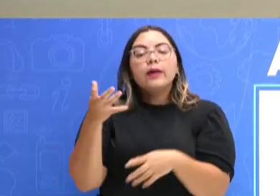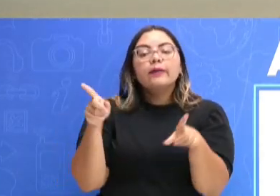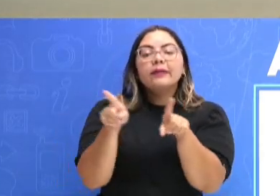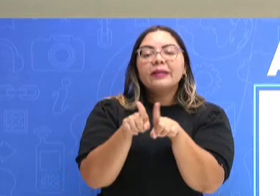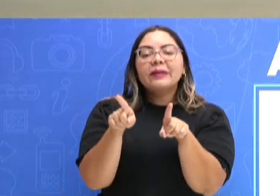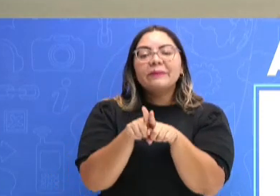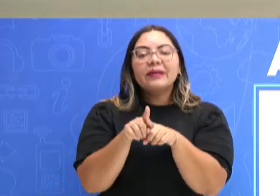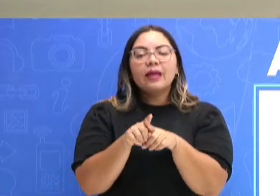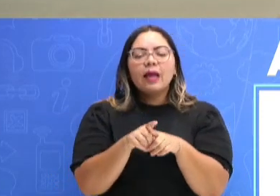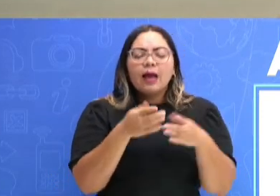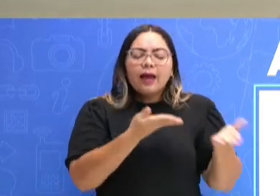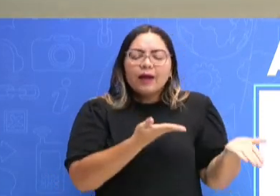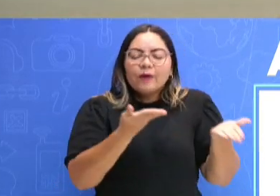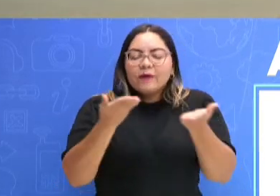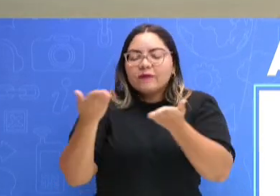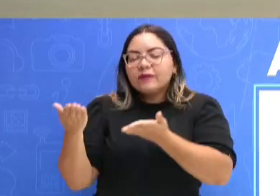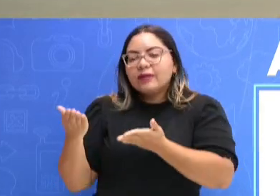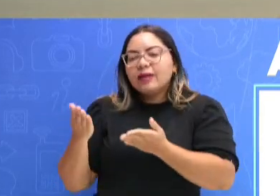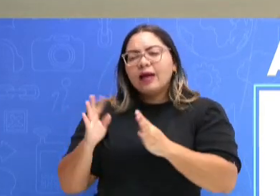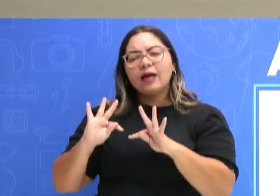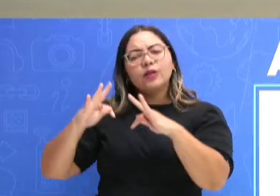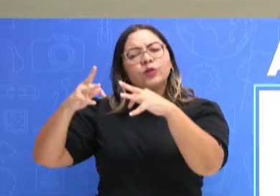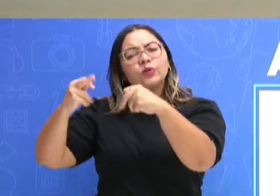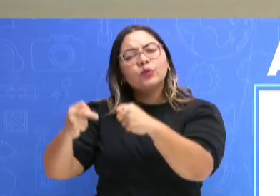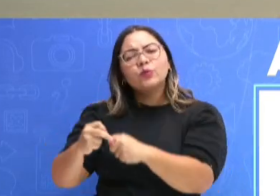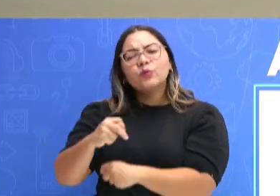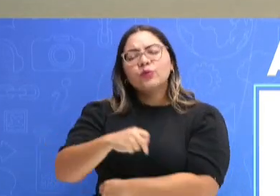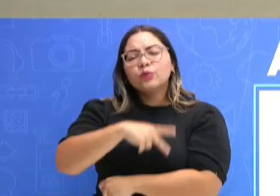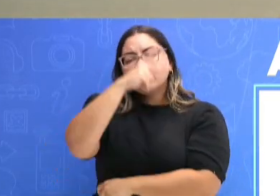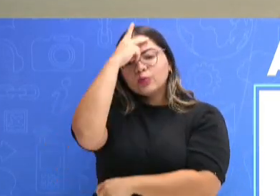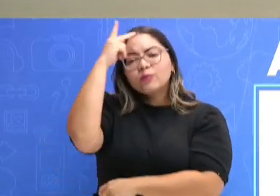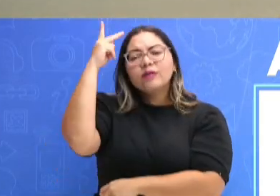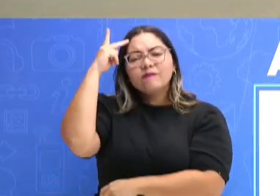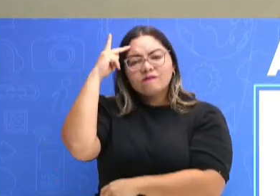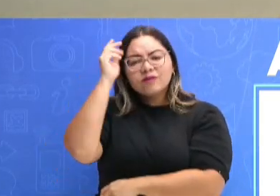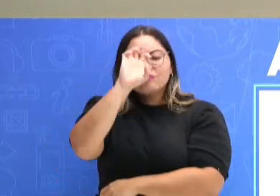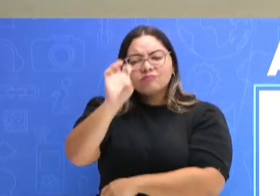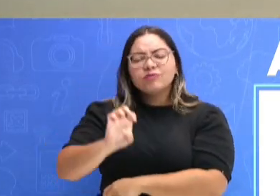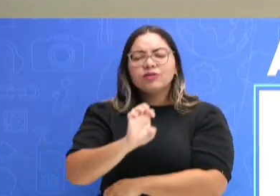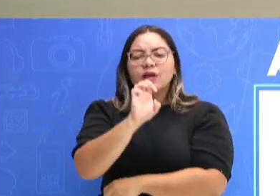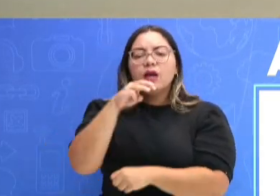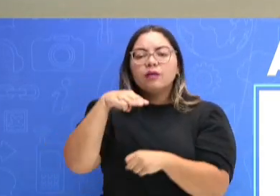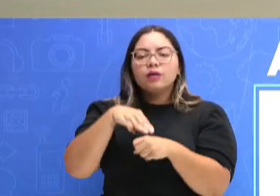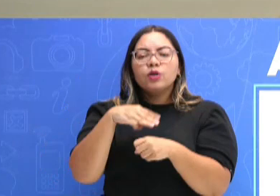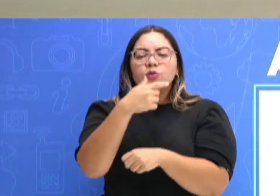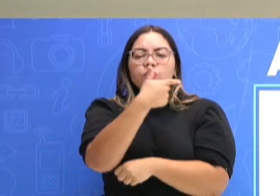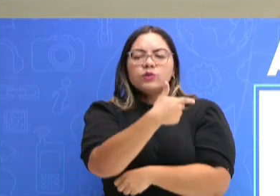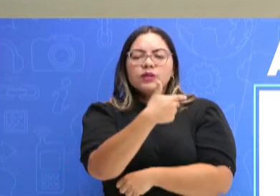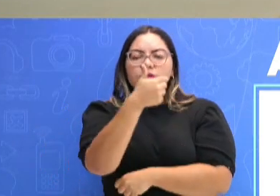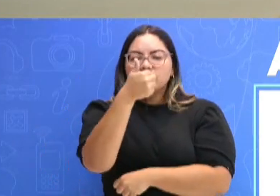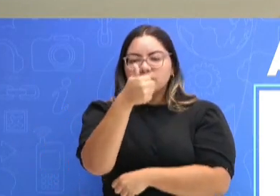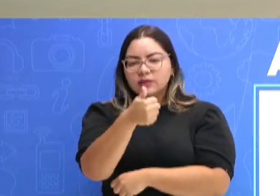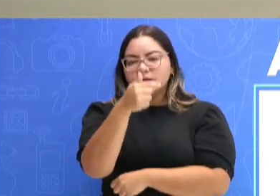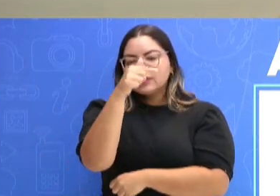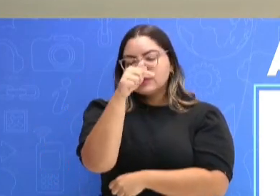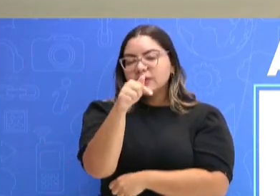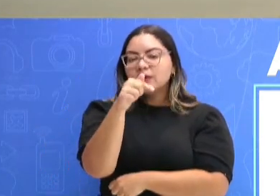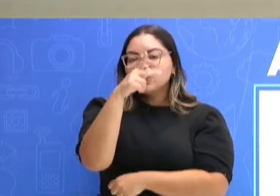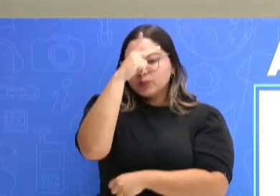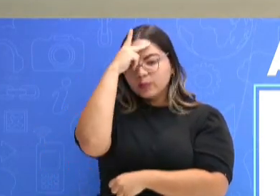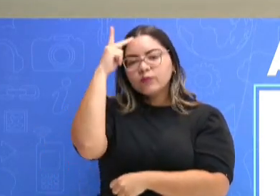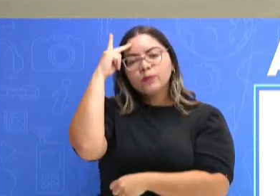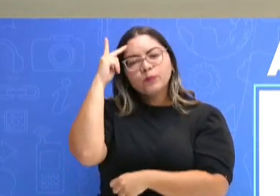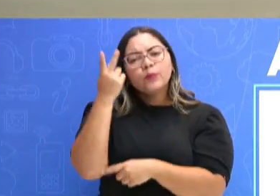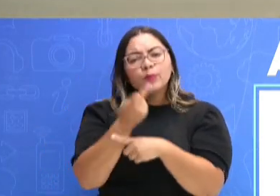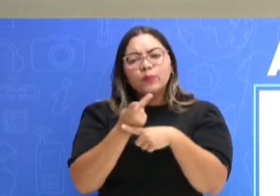momento, convidar todos os prefeitos do estado do Maranhão, 217 prefeitos, que procurem